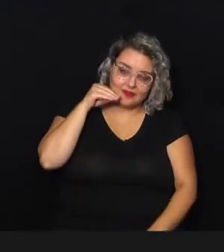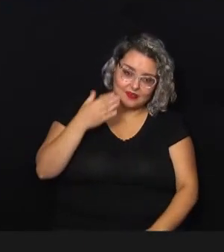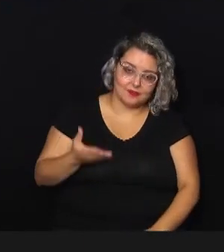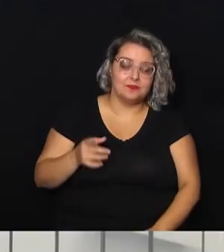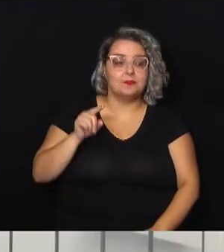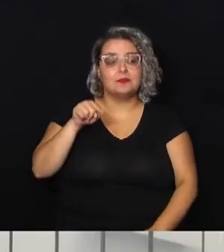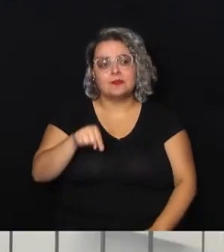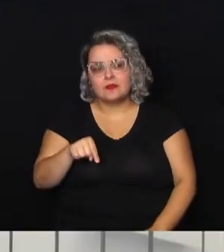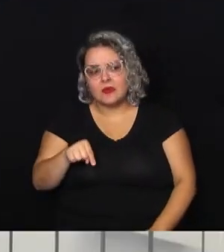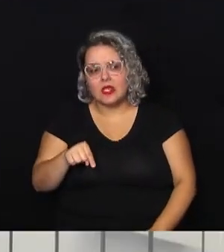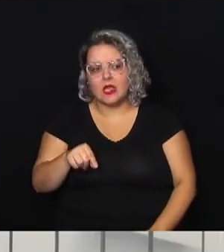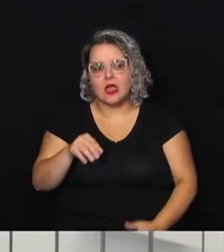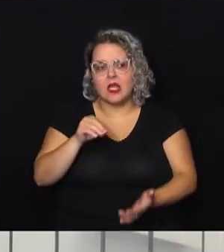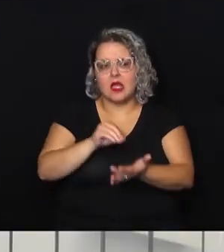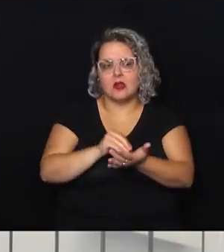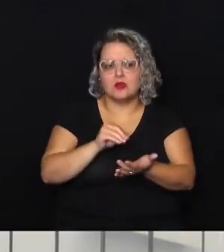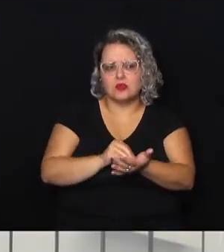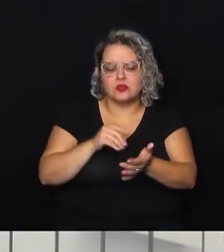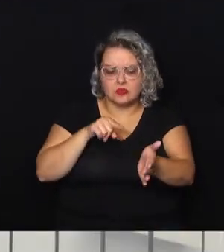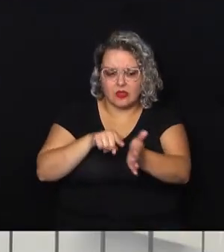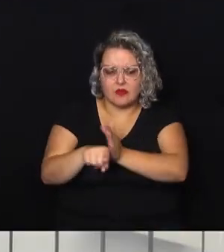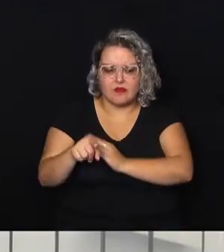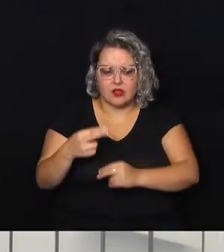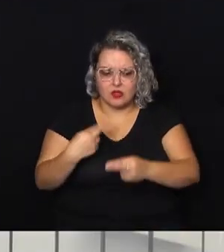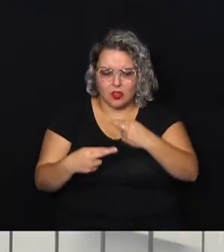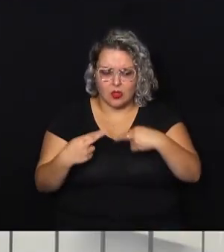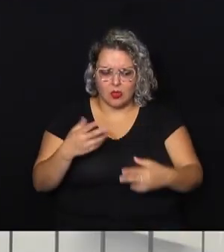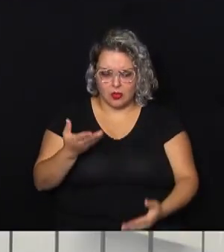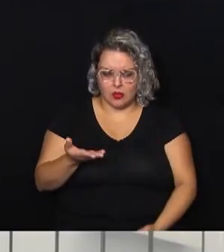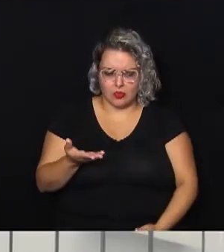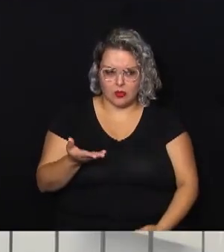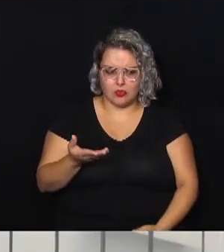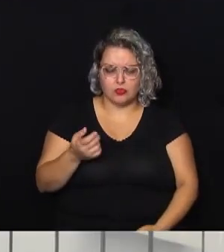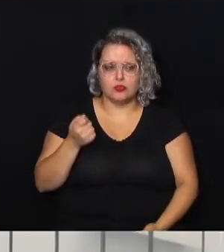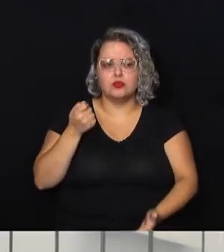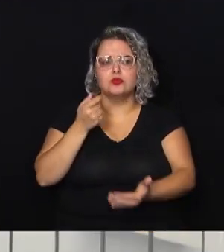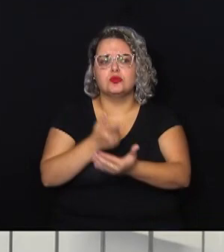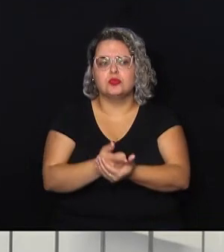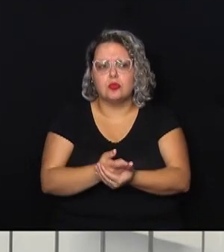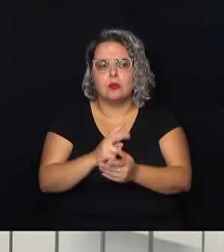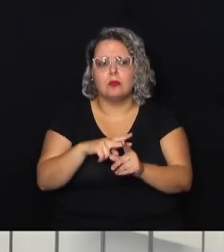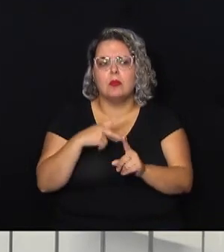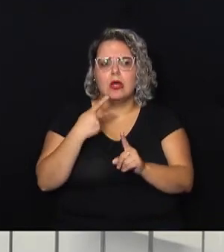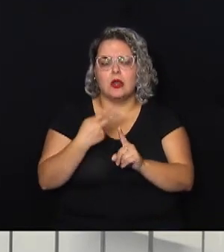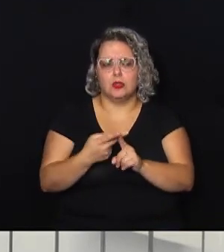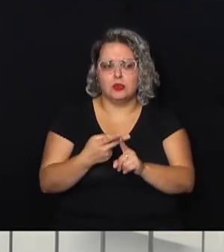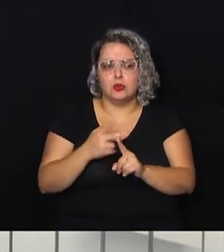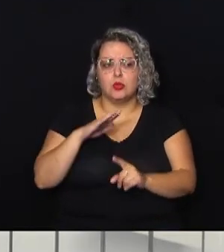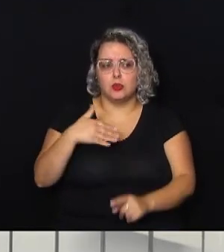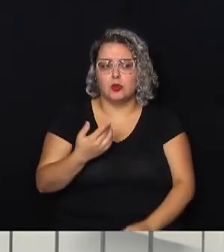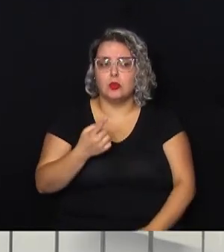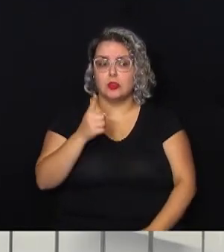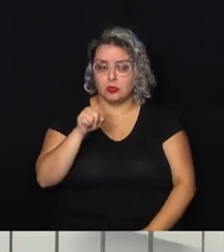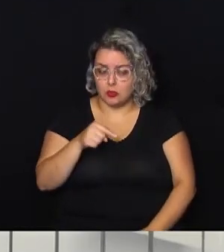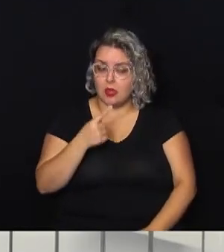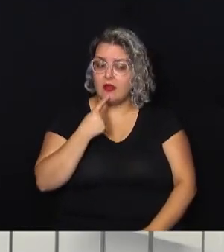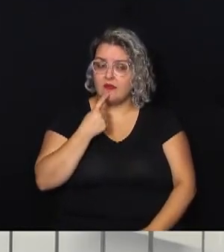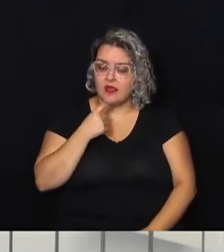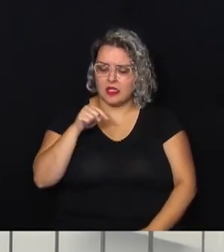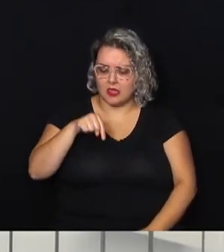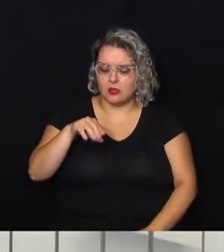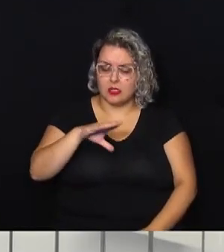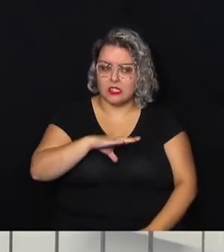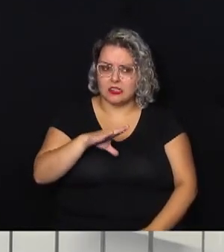Sobre a última questão que eu tinha feito em relação do pagamento em dobro quando é feriado nessa cidade, quando